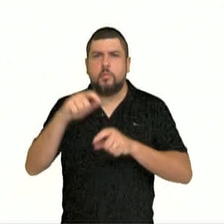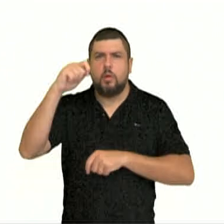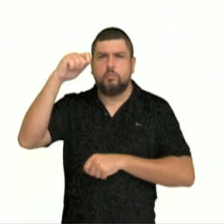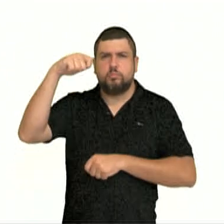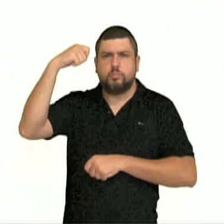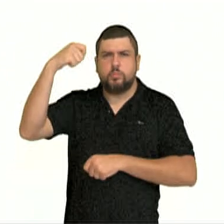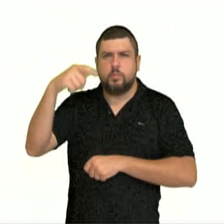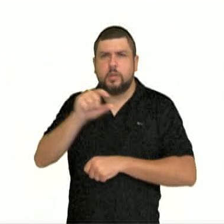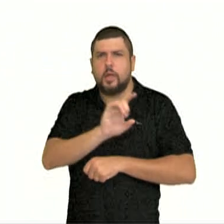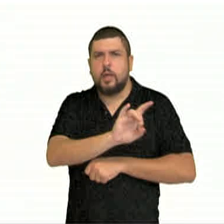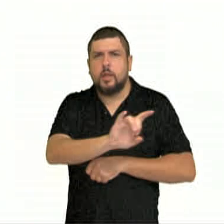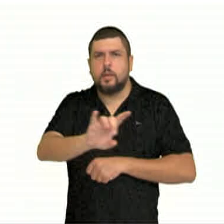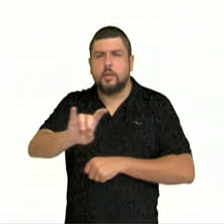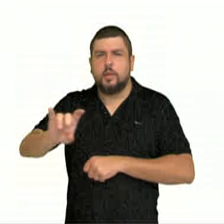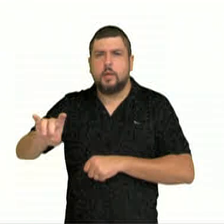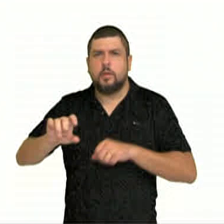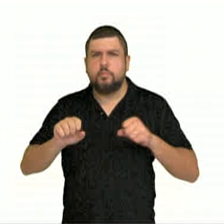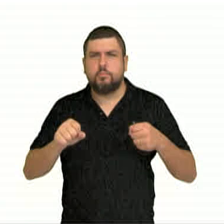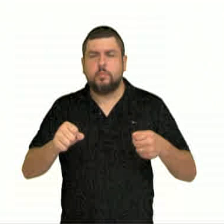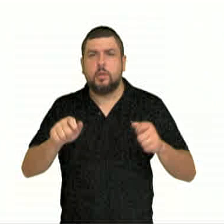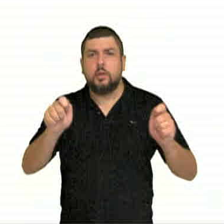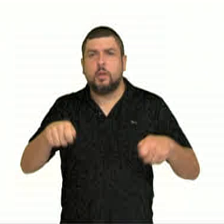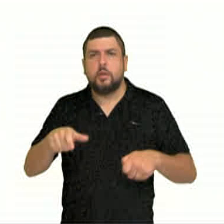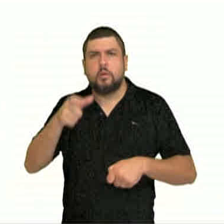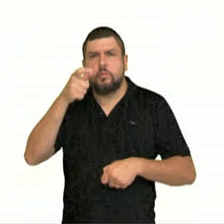aspectos capazes de arrepiar o espectador.